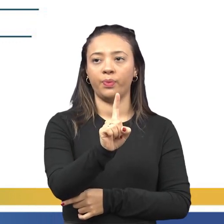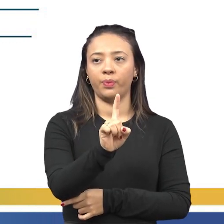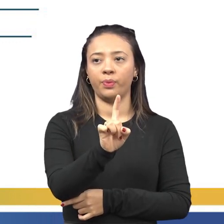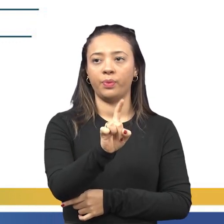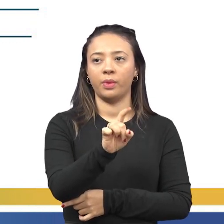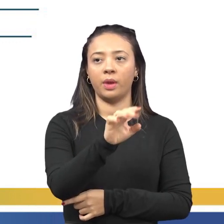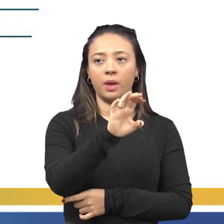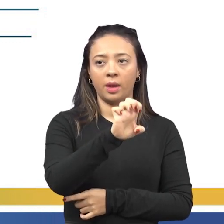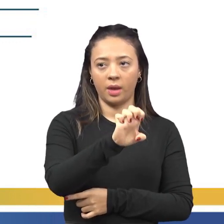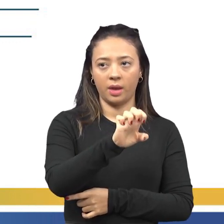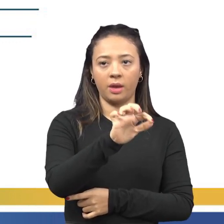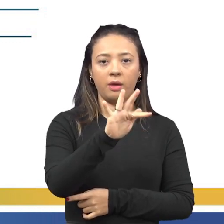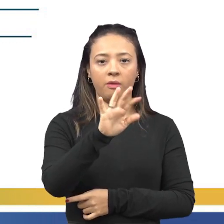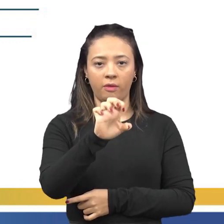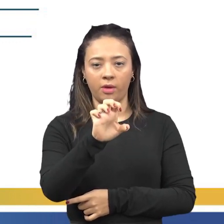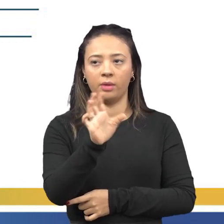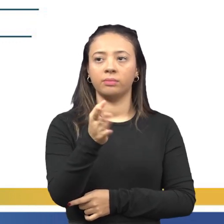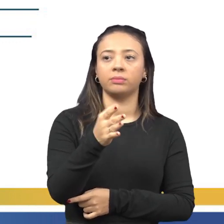aí, ó,